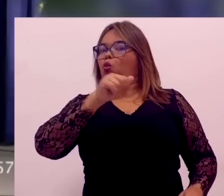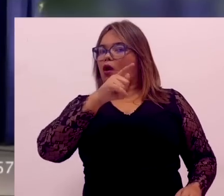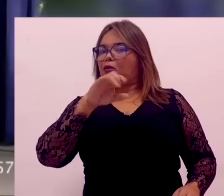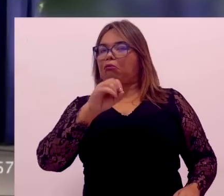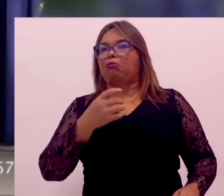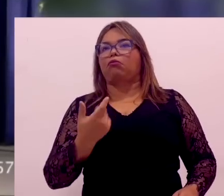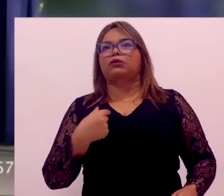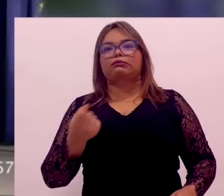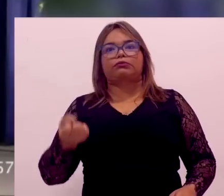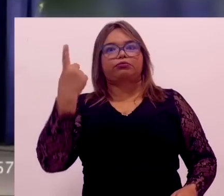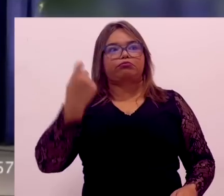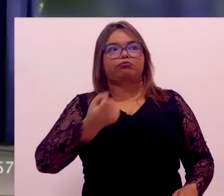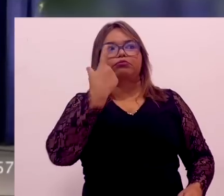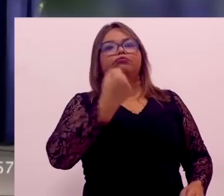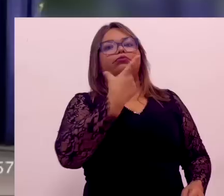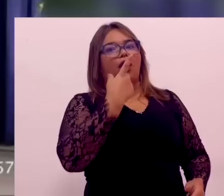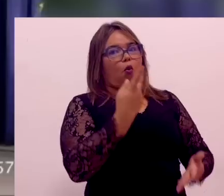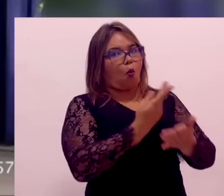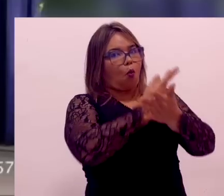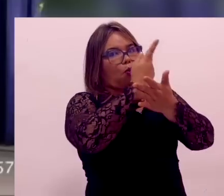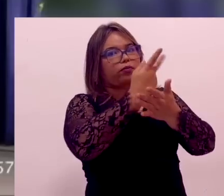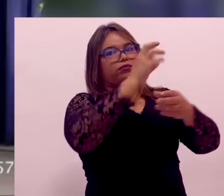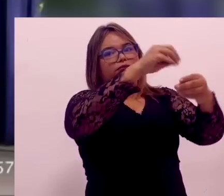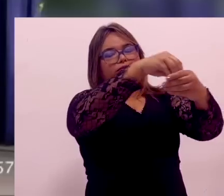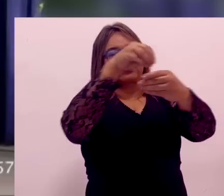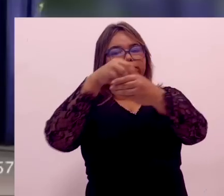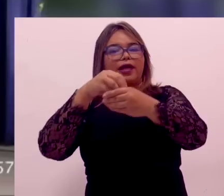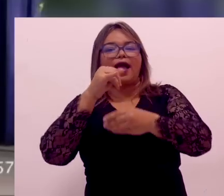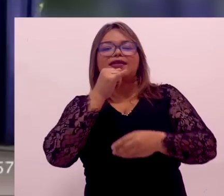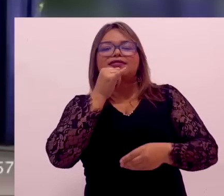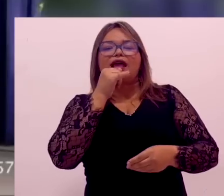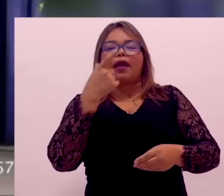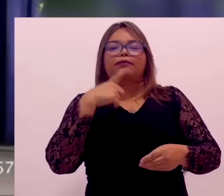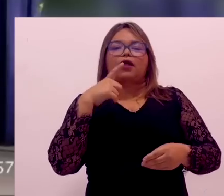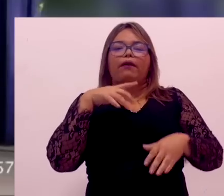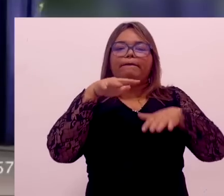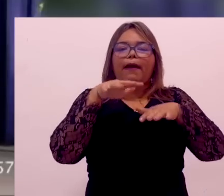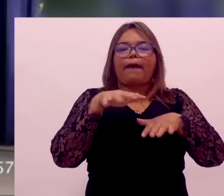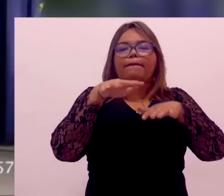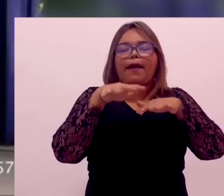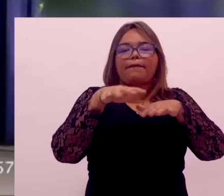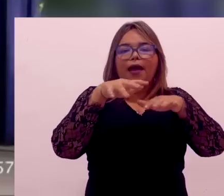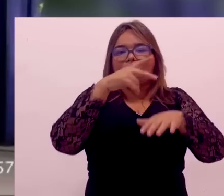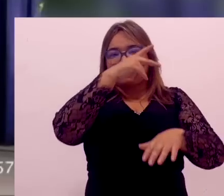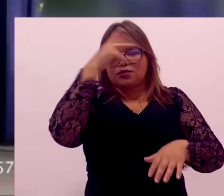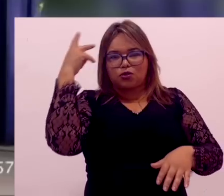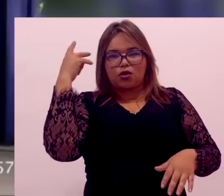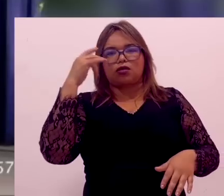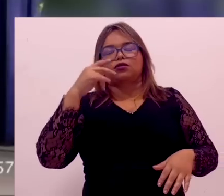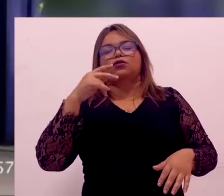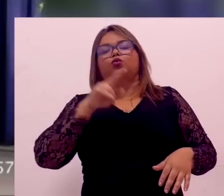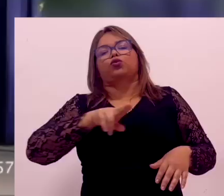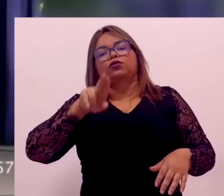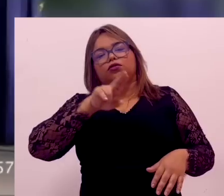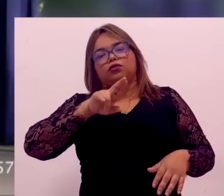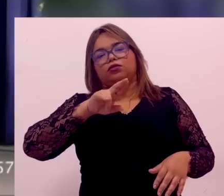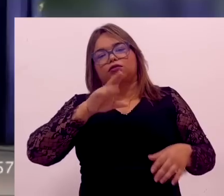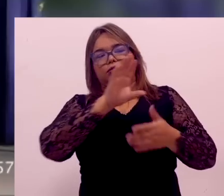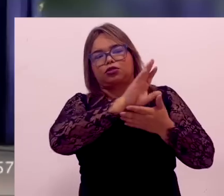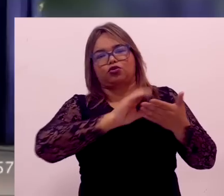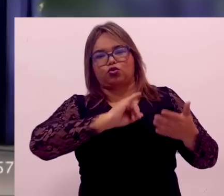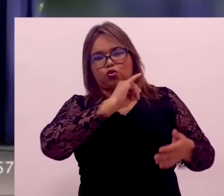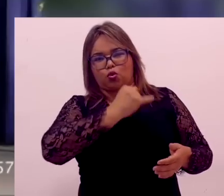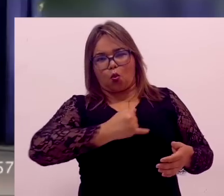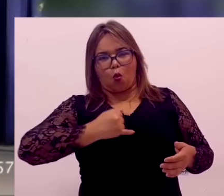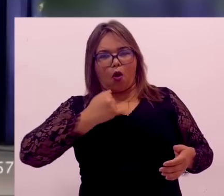ali. Vocês verão à medida que eu continuar. Nós temos a peregrinação de São João, por exemplo, vocês sabem. Nós